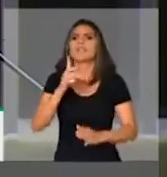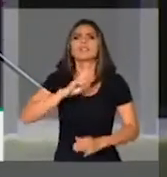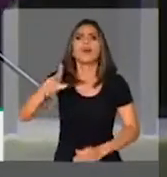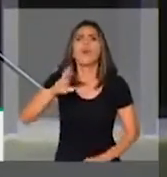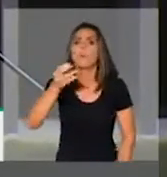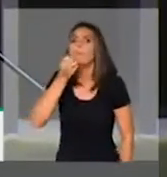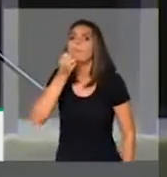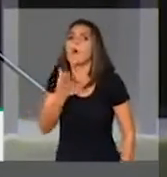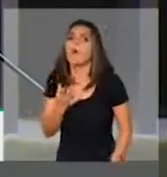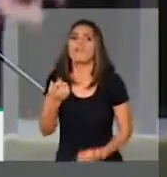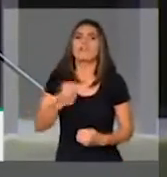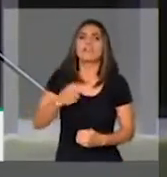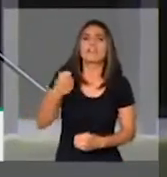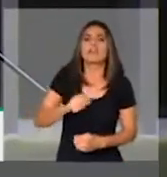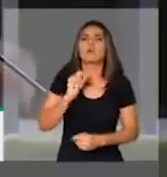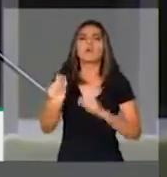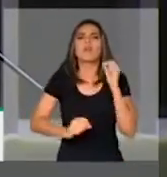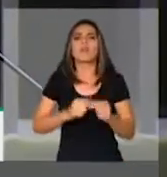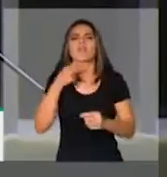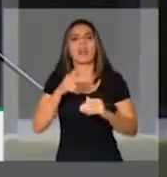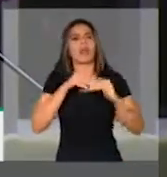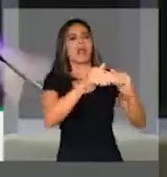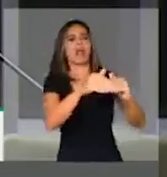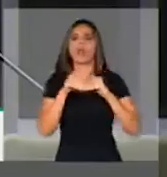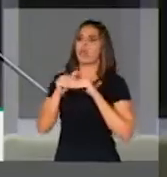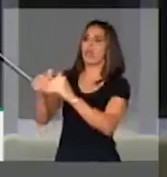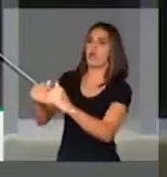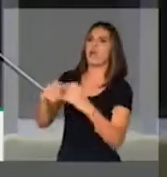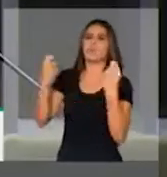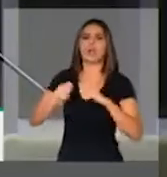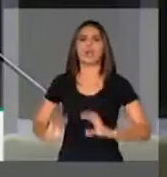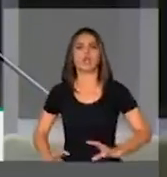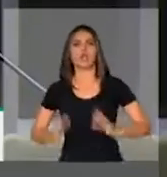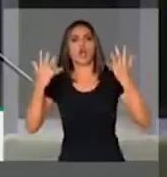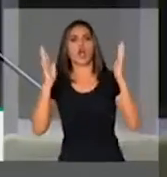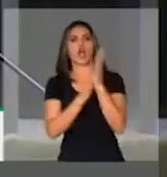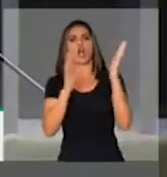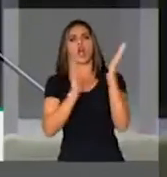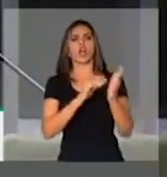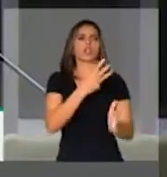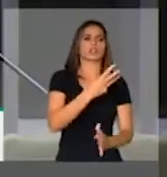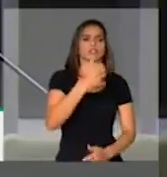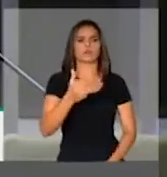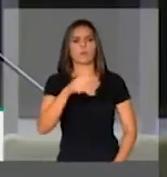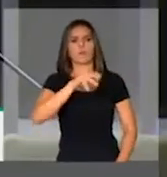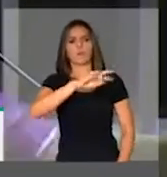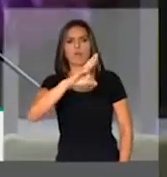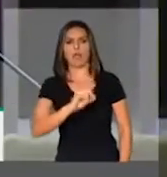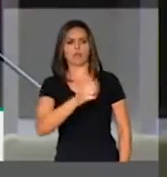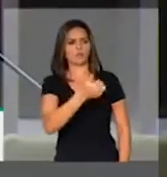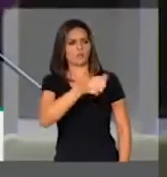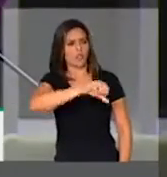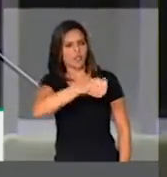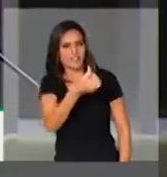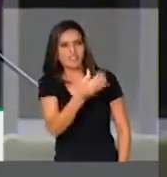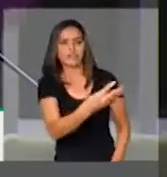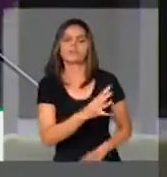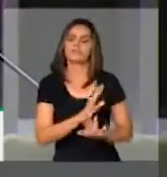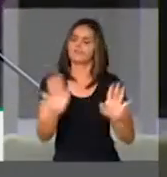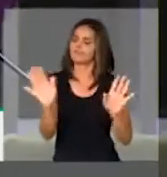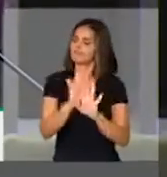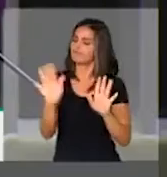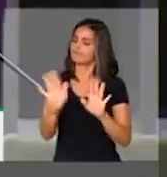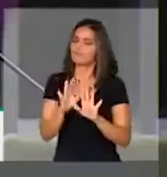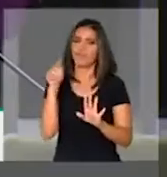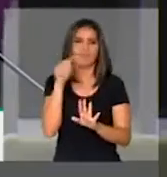convém ficar aqui tentando dizer que precisa comemorar o 31 de março de 64, porque ele não